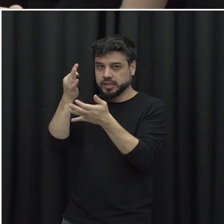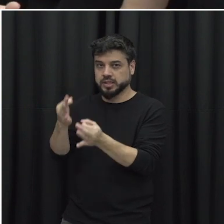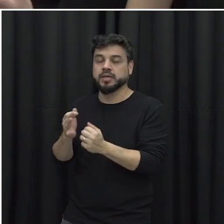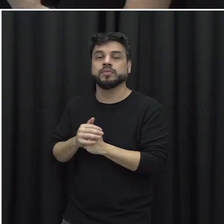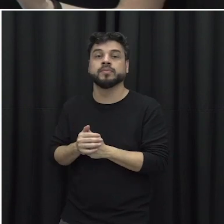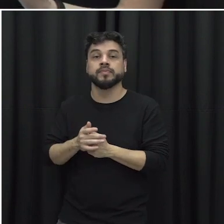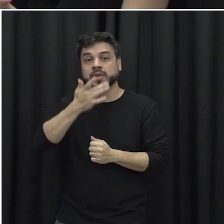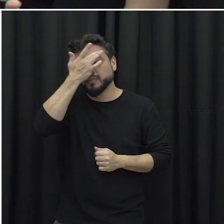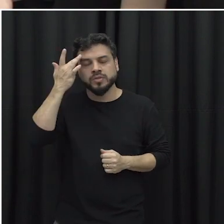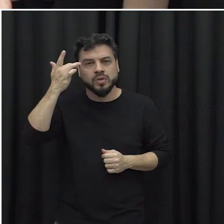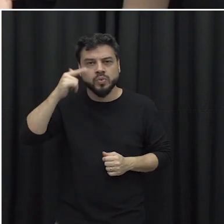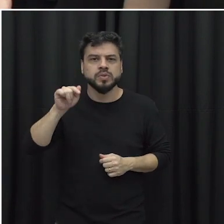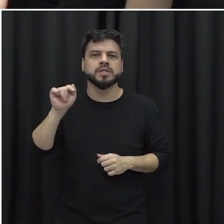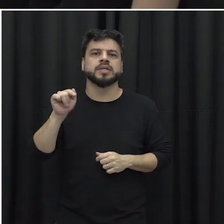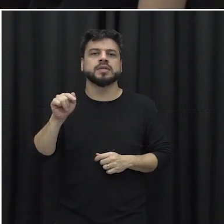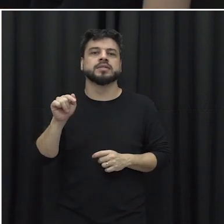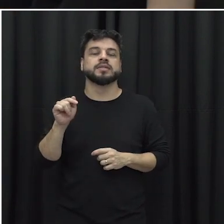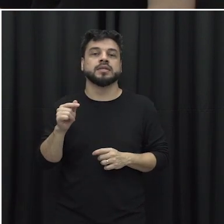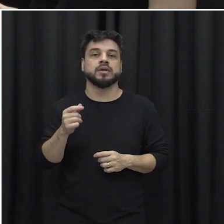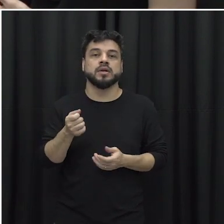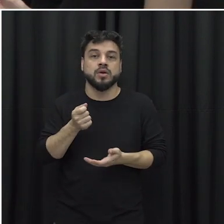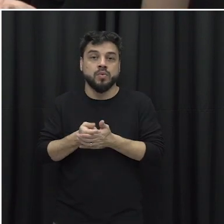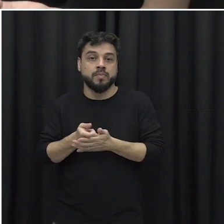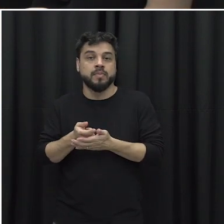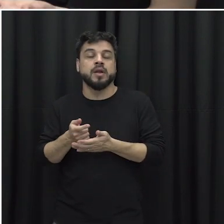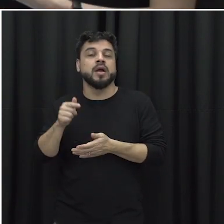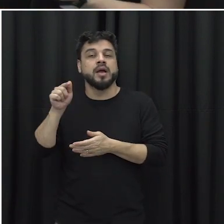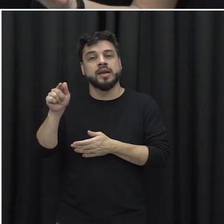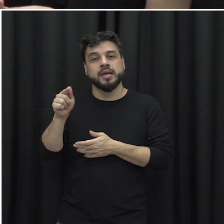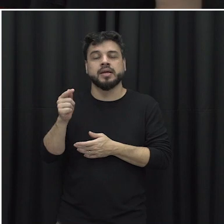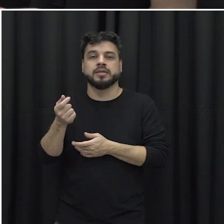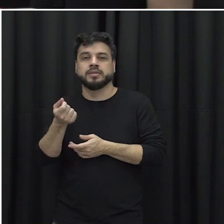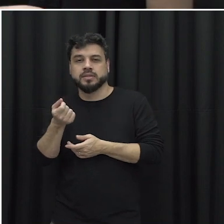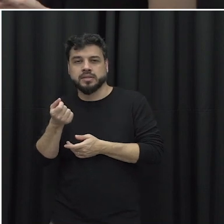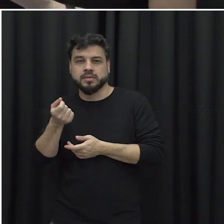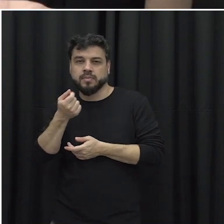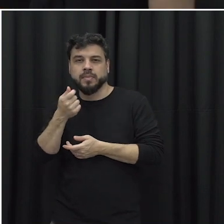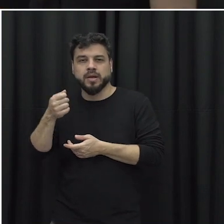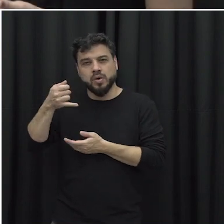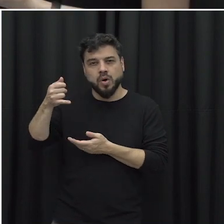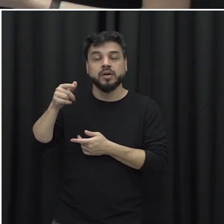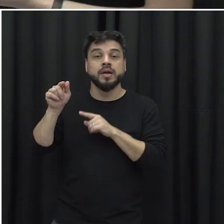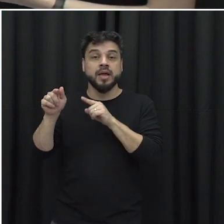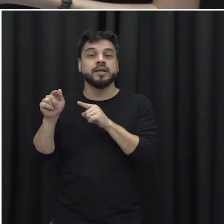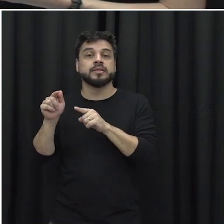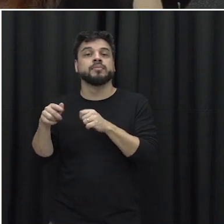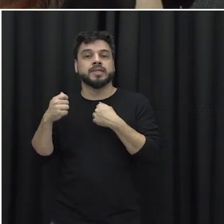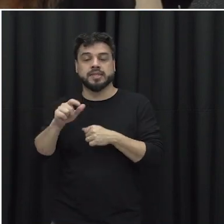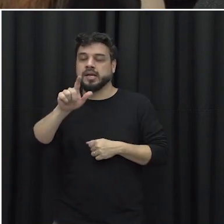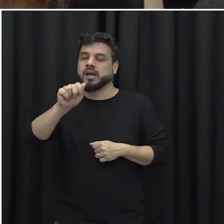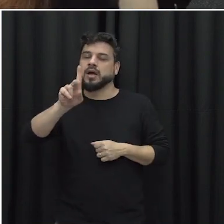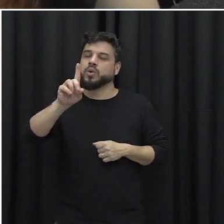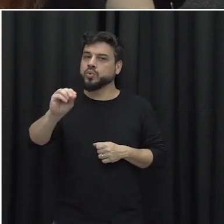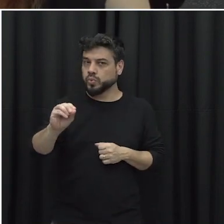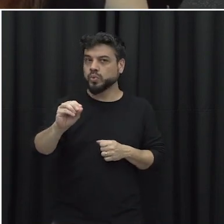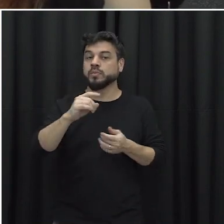comprar o óleo da Abrace, além da prescrição, ele precisa do laudo atestando a doença que ele é acometido, e ele faz